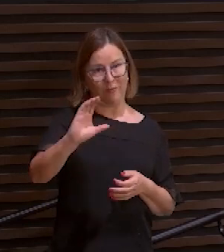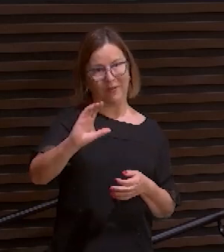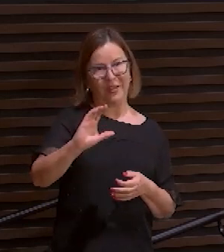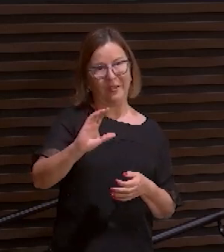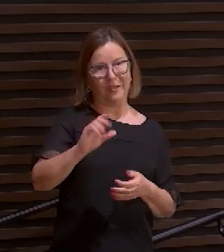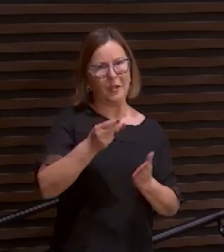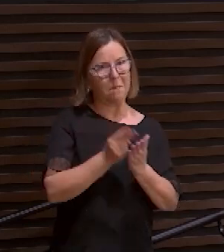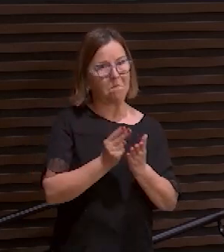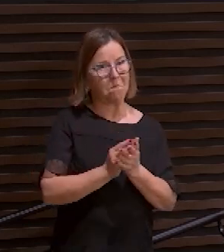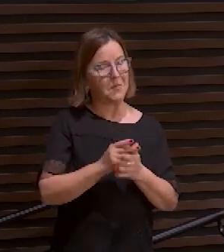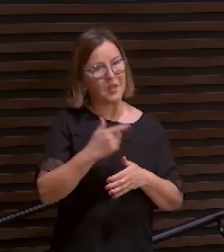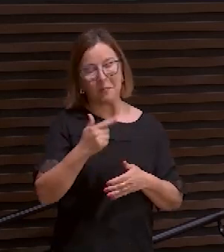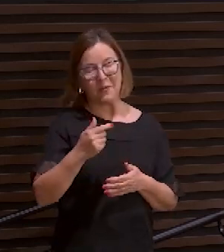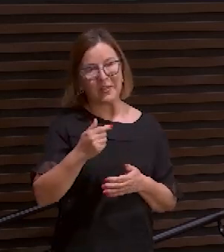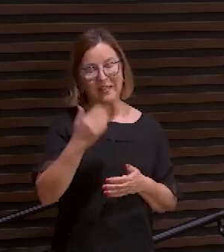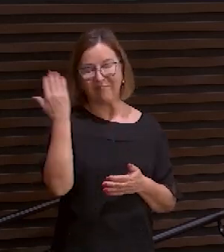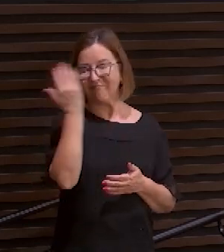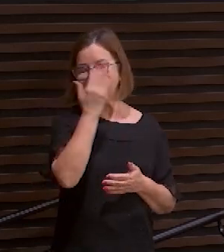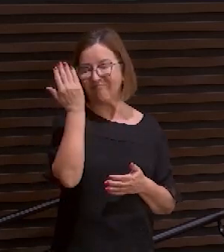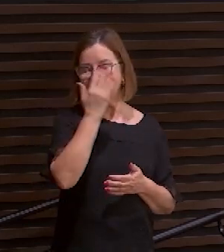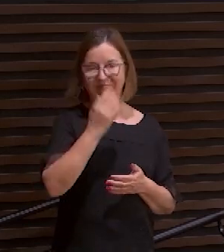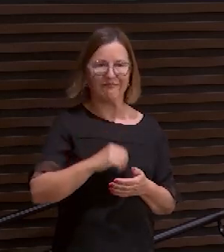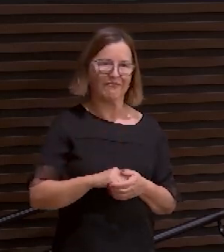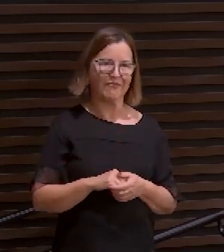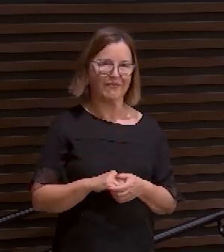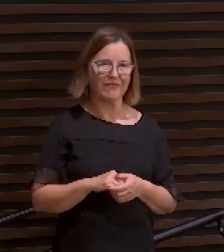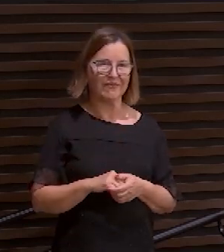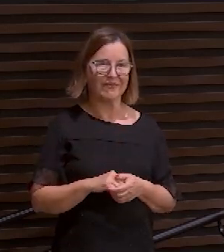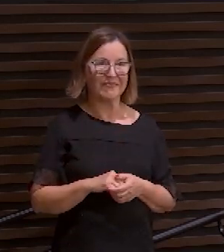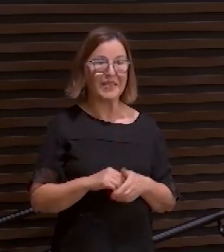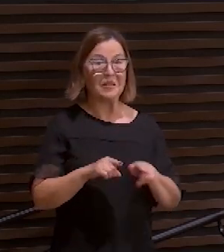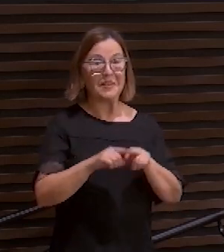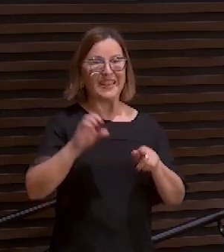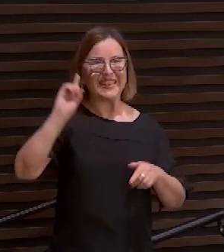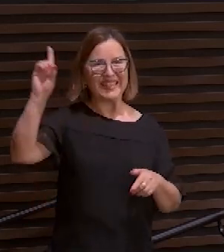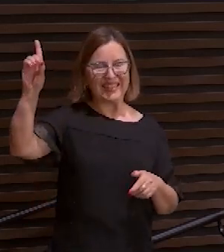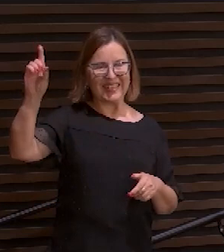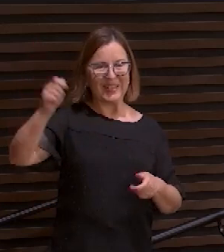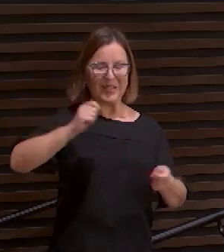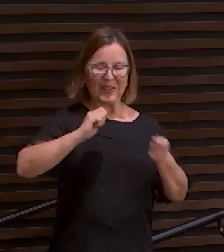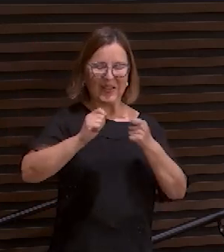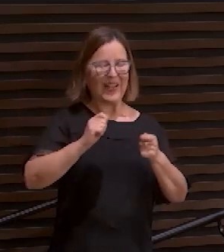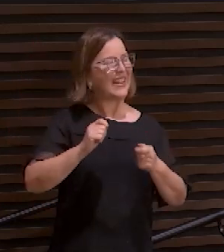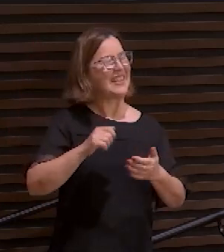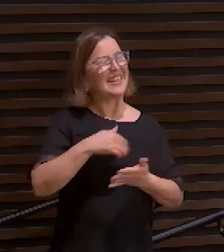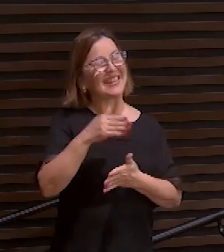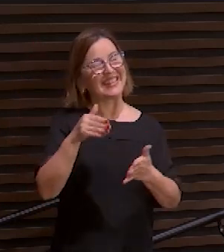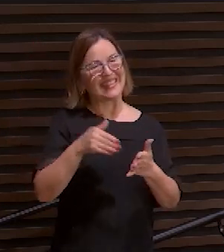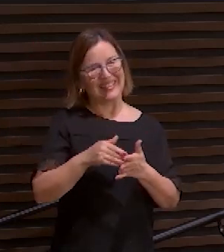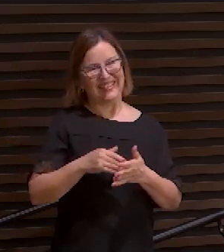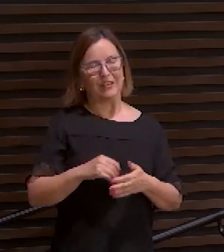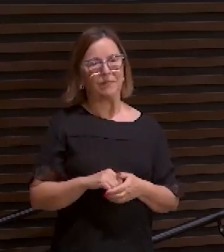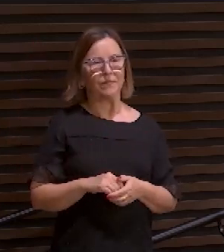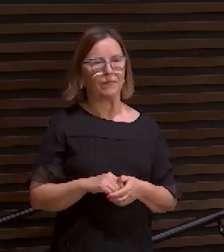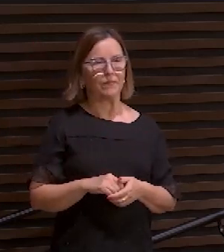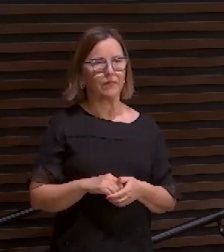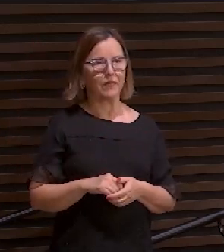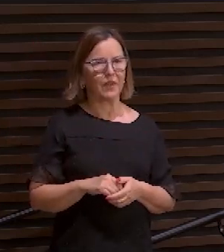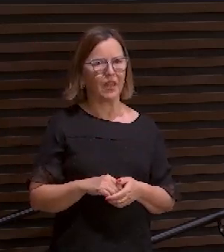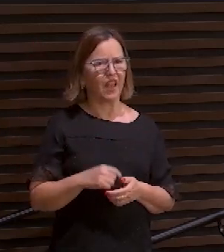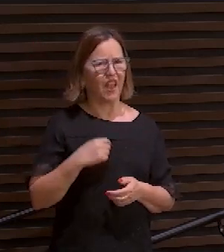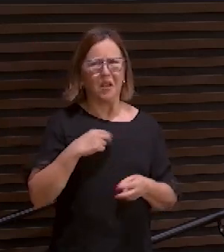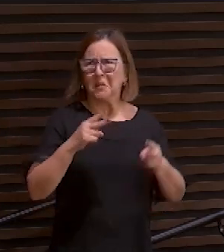Não estamos enxergando nada, mas Deus está controlando tudo. Eu não estou